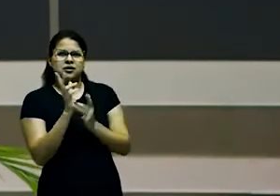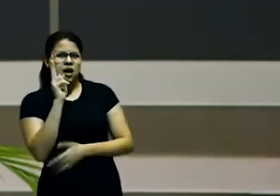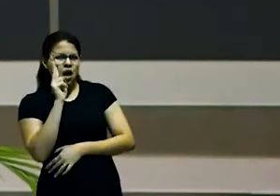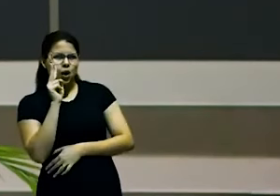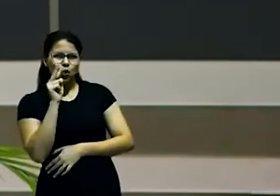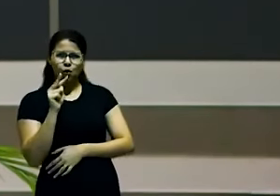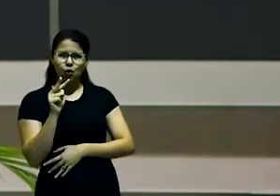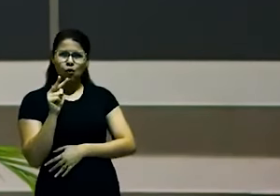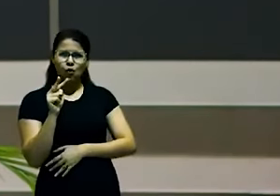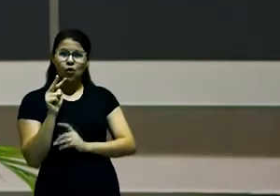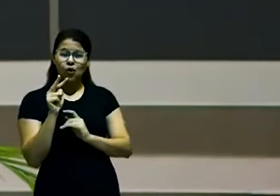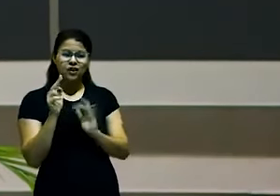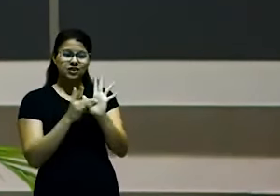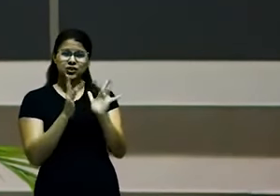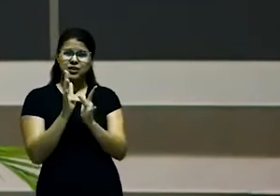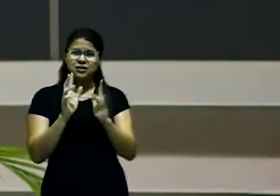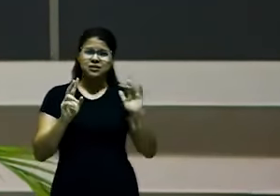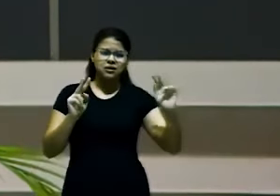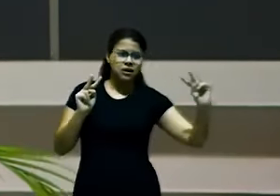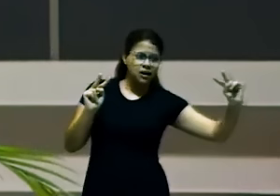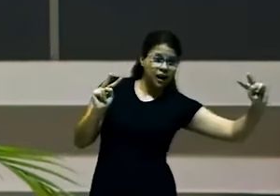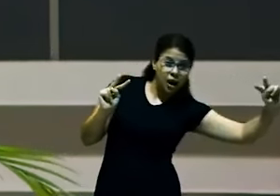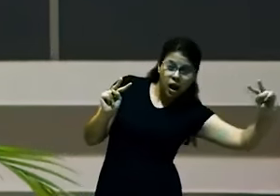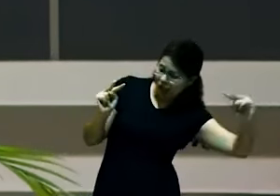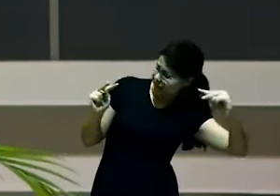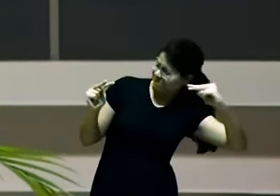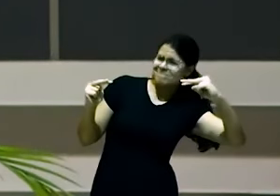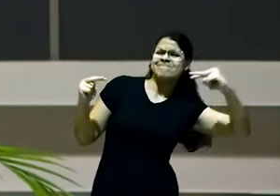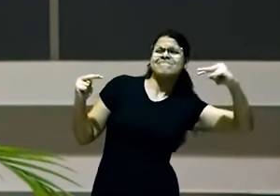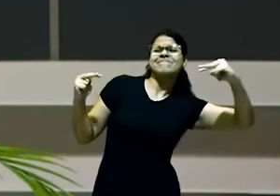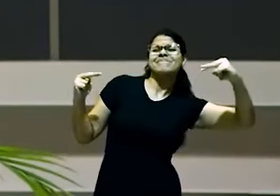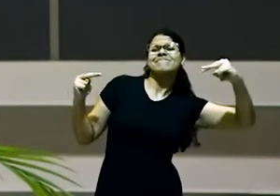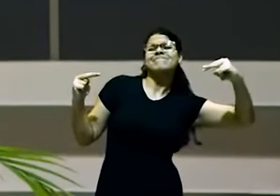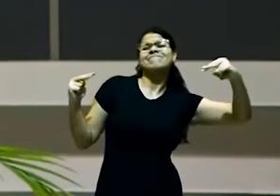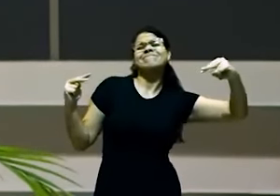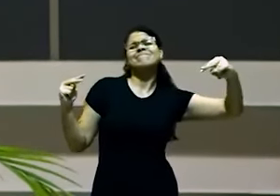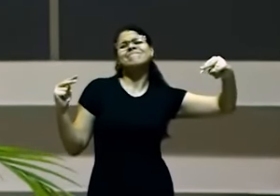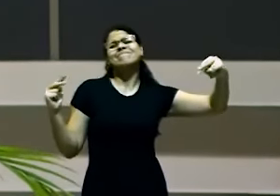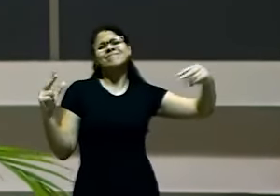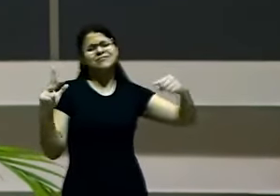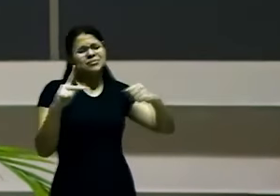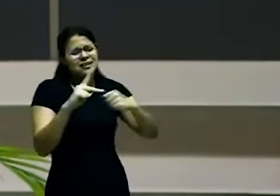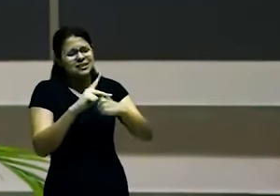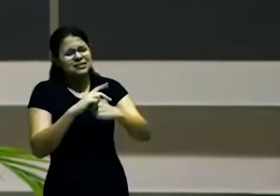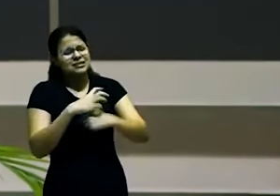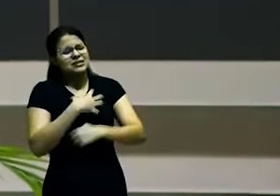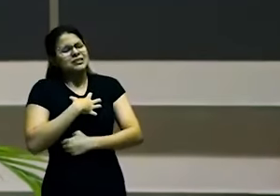de dentro dentro do olho de Pedro e Pedro chora a